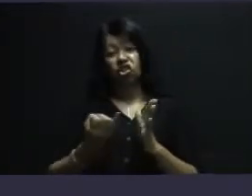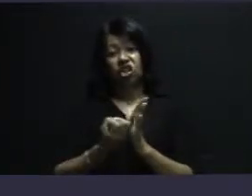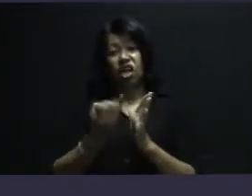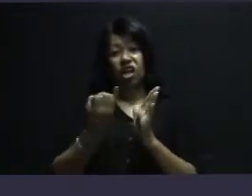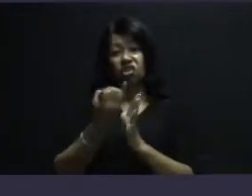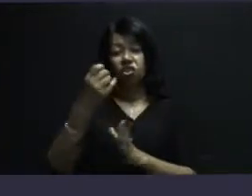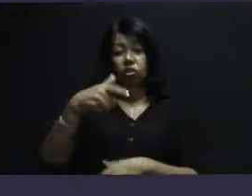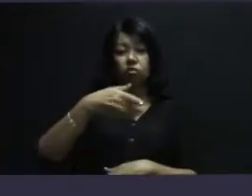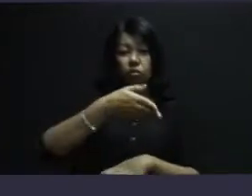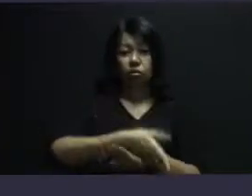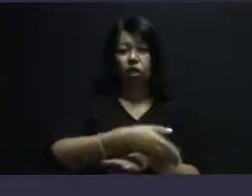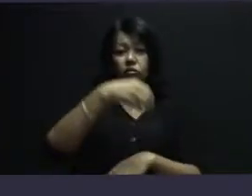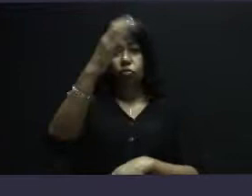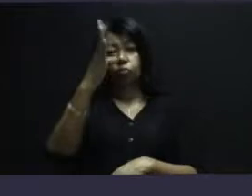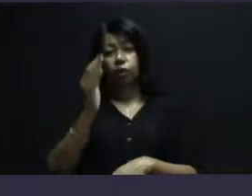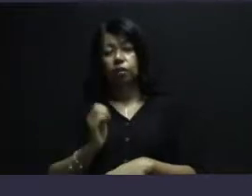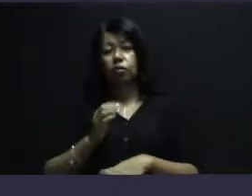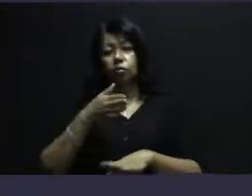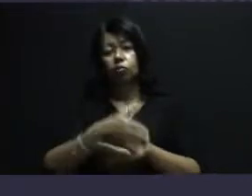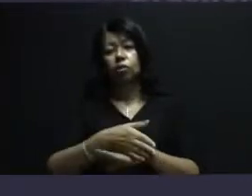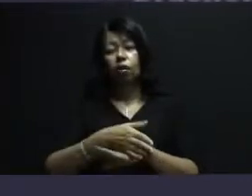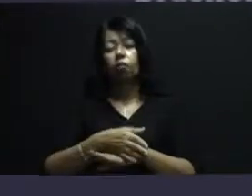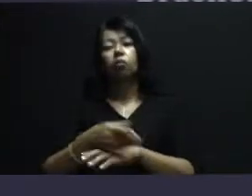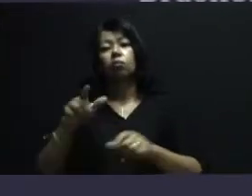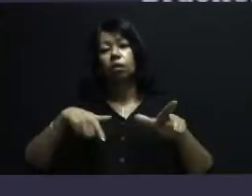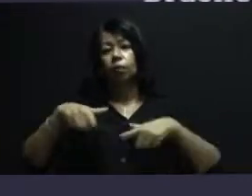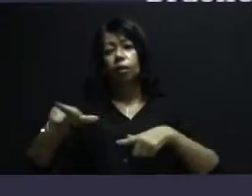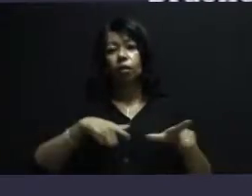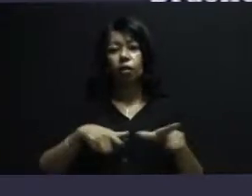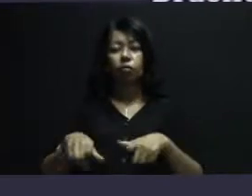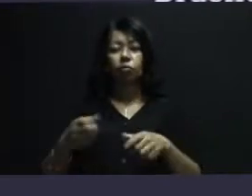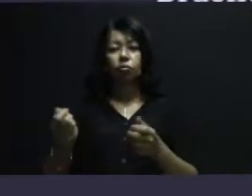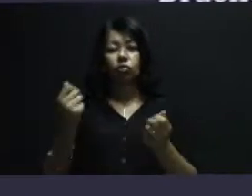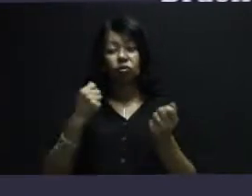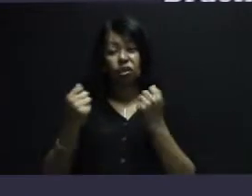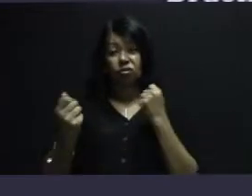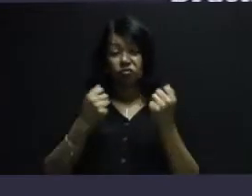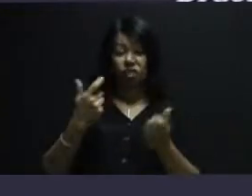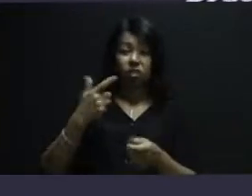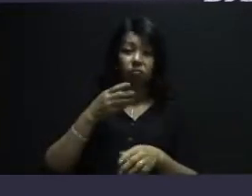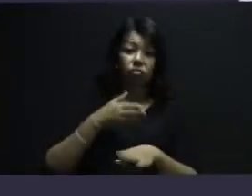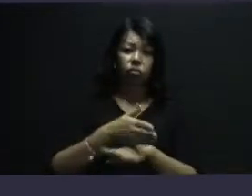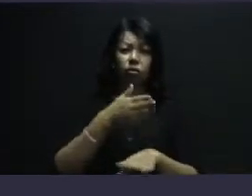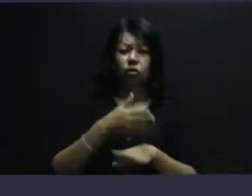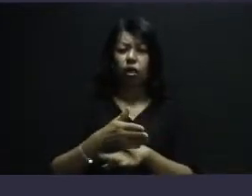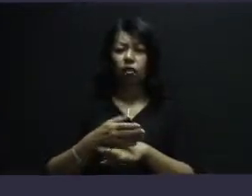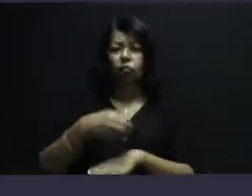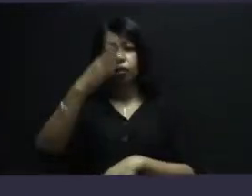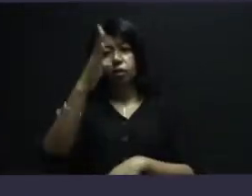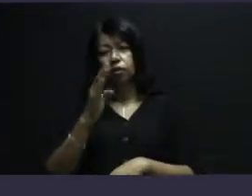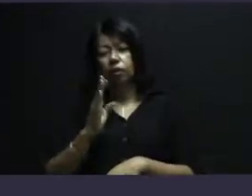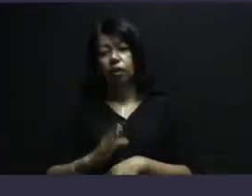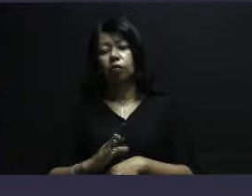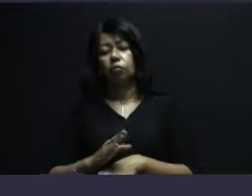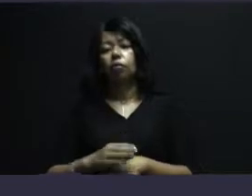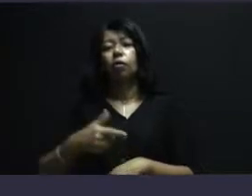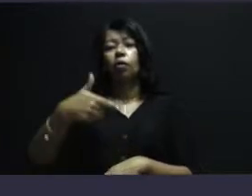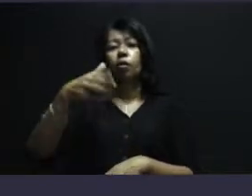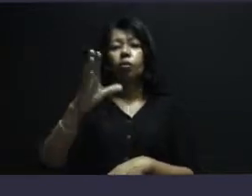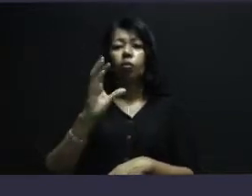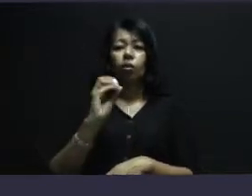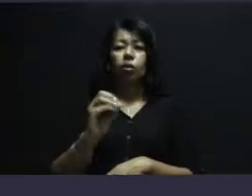Território Nacional e inclusão do Profissional de Educação Física na Classificação Brasileira de Ocupações. 2003,